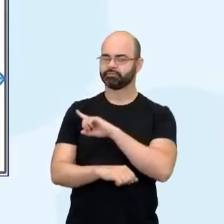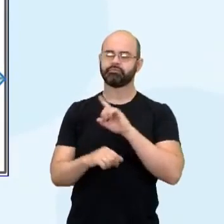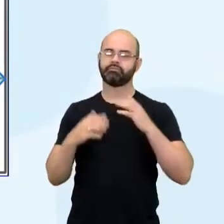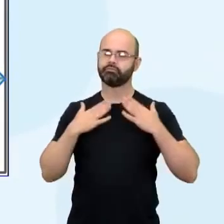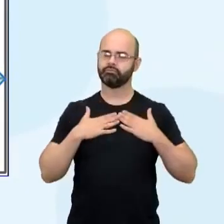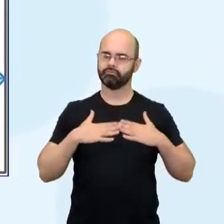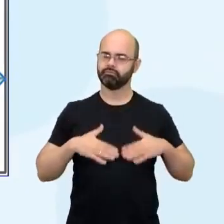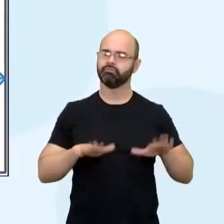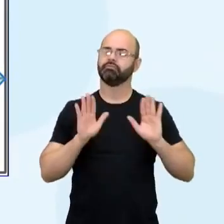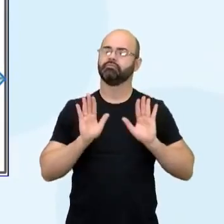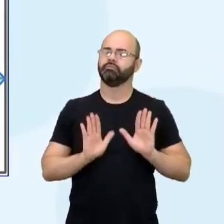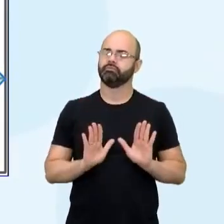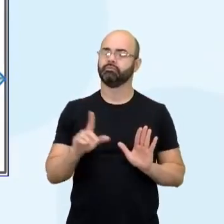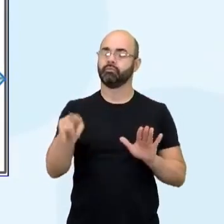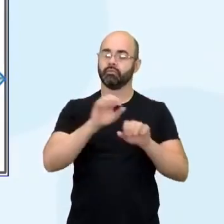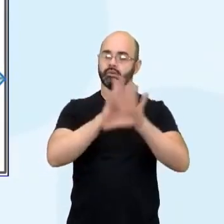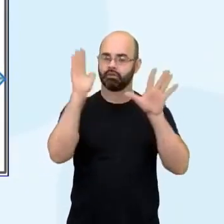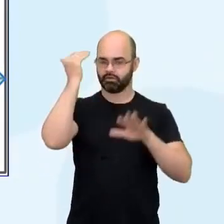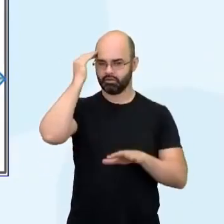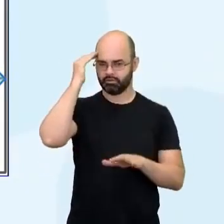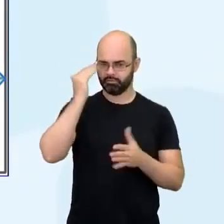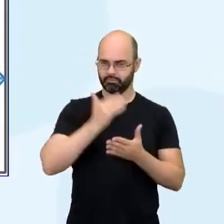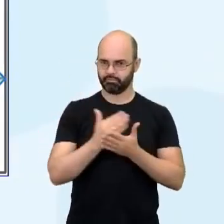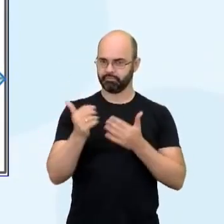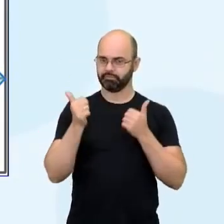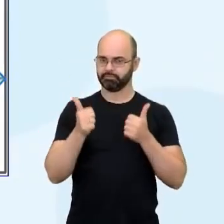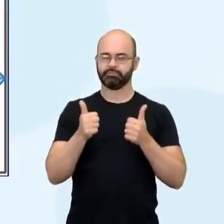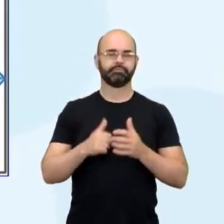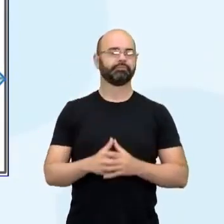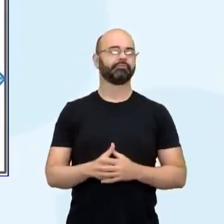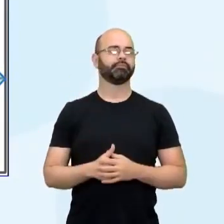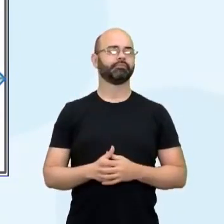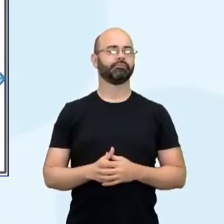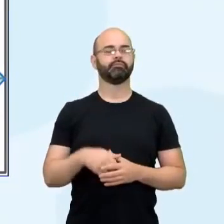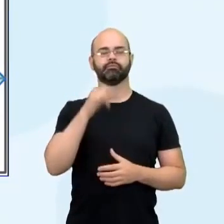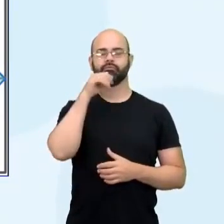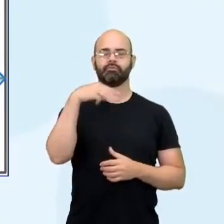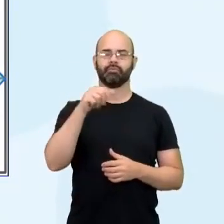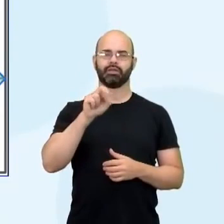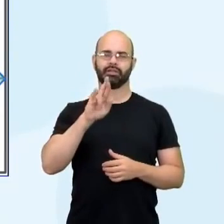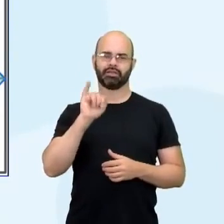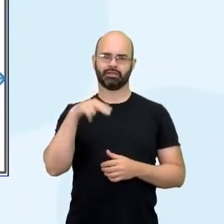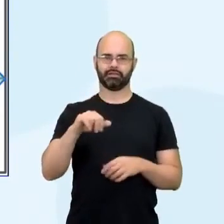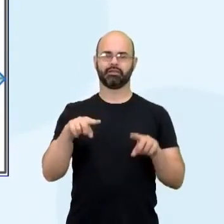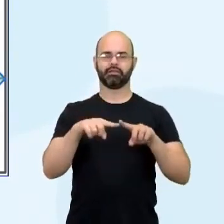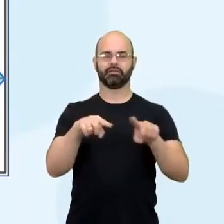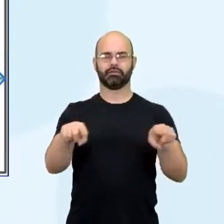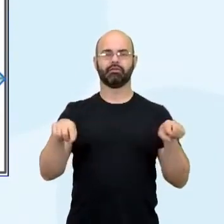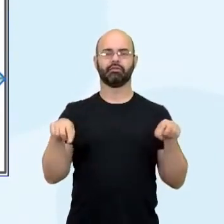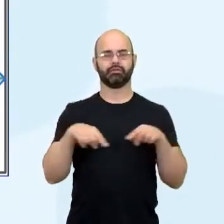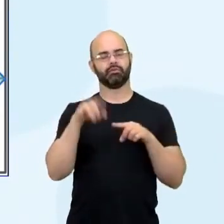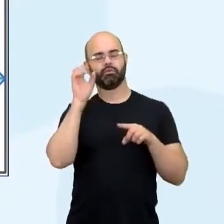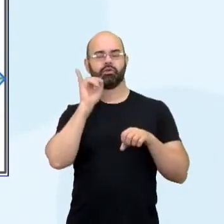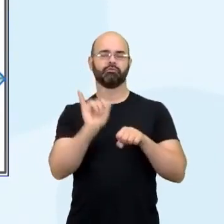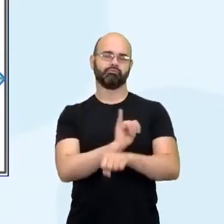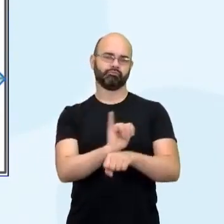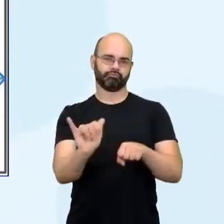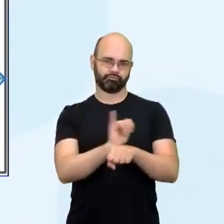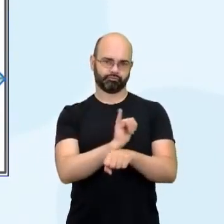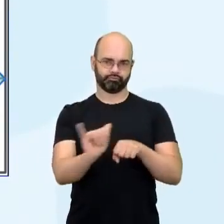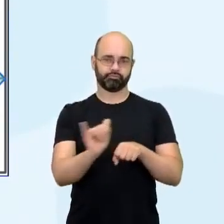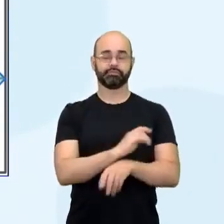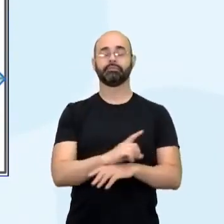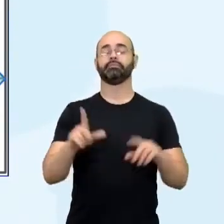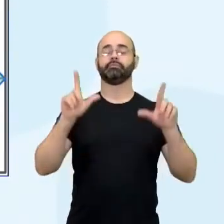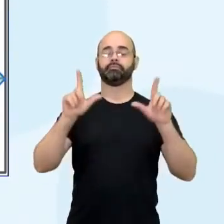devagar para vocês compreenderem, beleza? A Combinado. Mariana está reformando o seu quarto. E como parte da renovação, ela comprou um